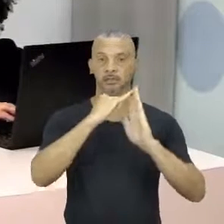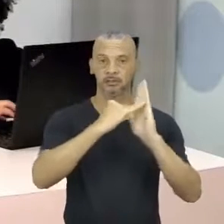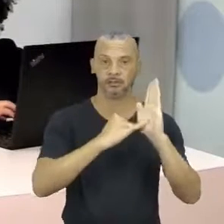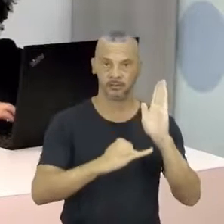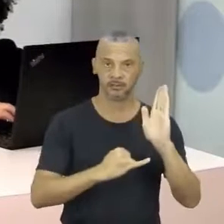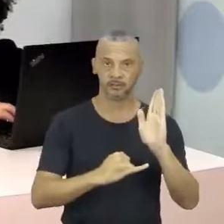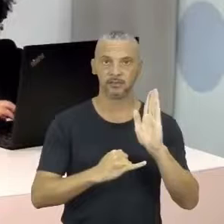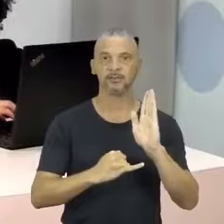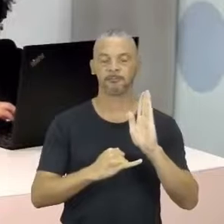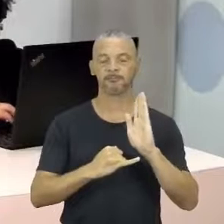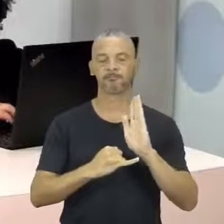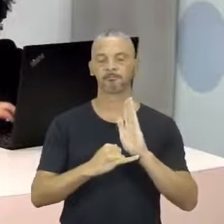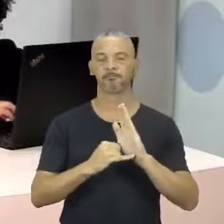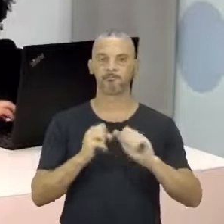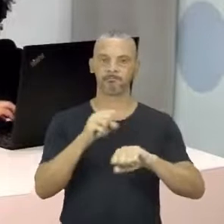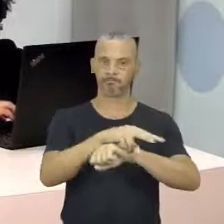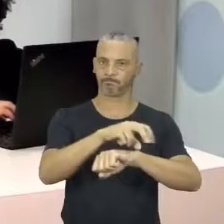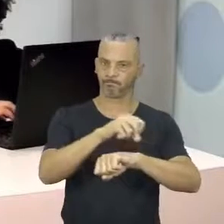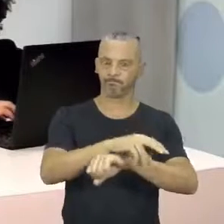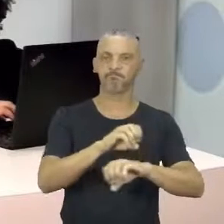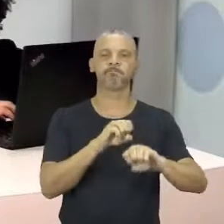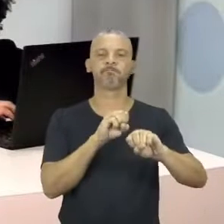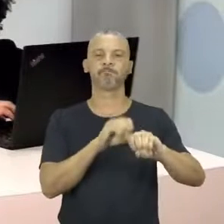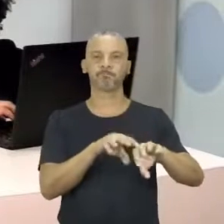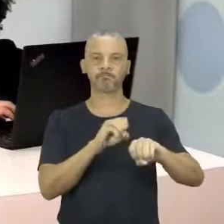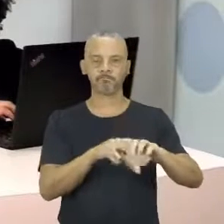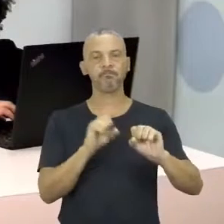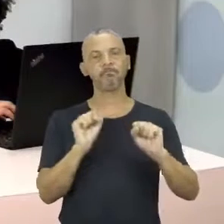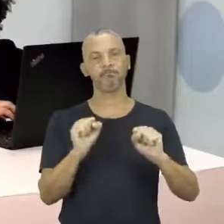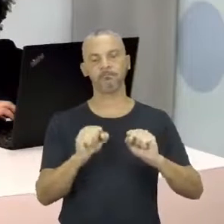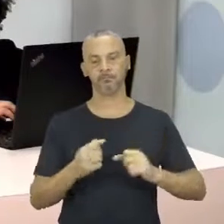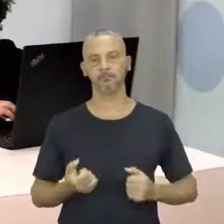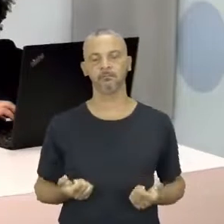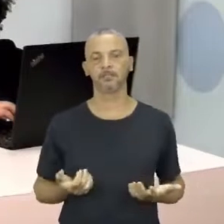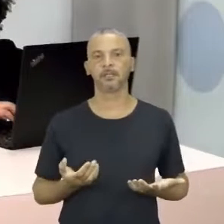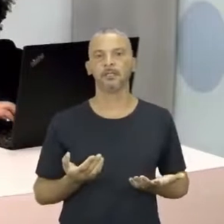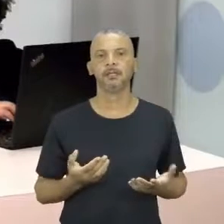inscrição para atribuição de aulas, porque aqui a gente está